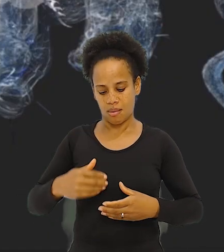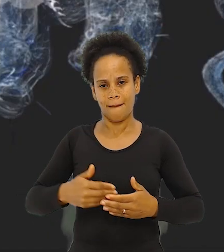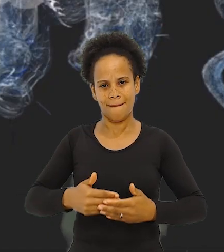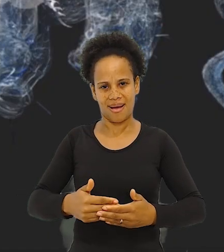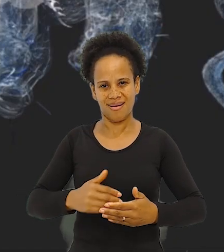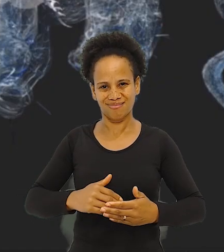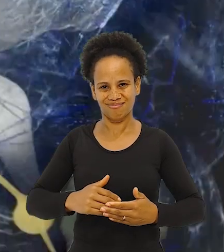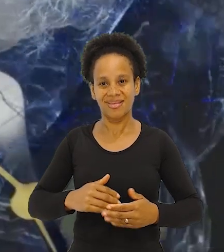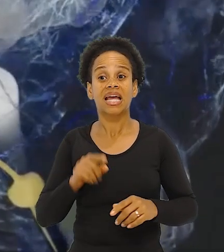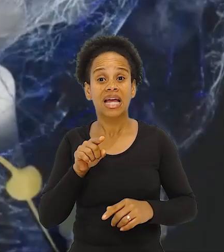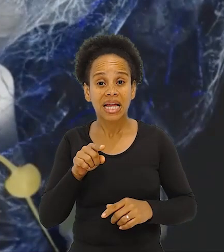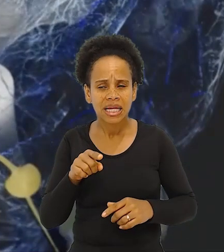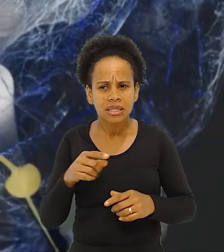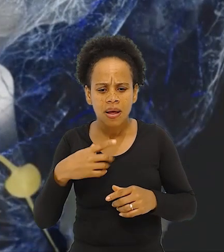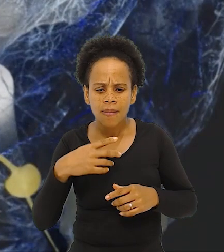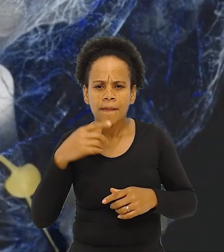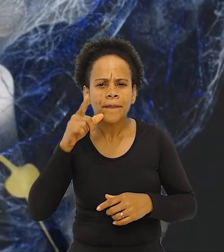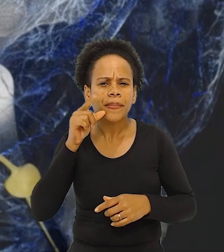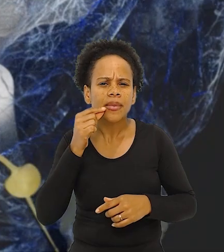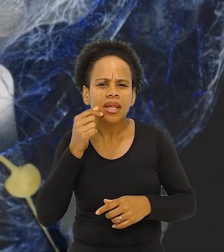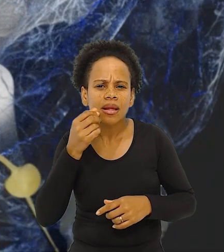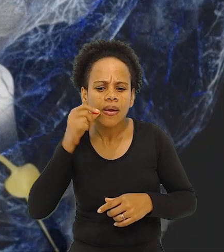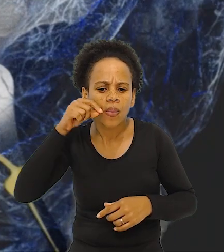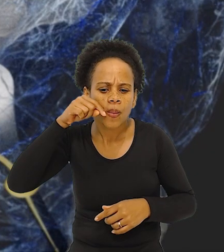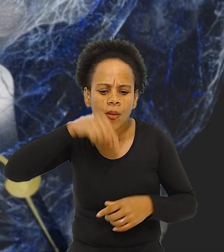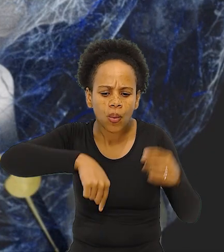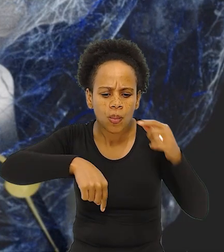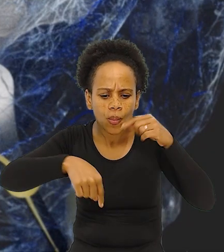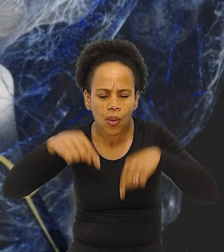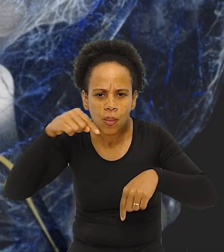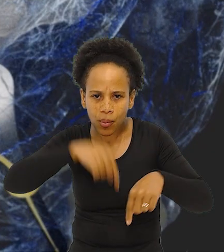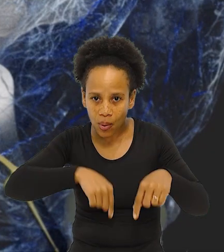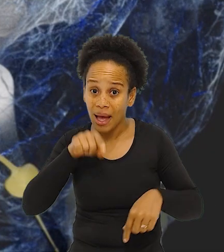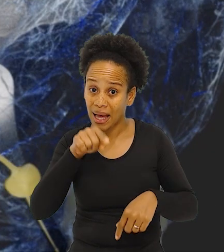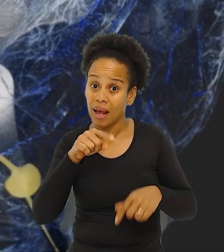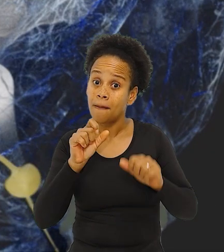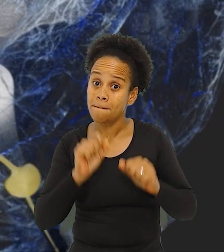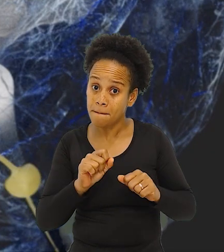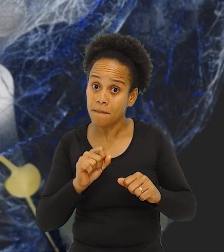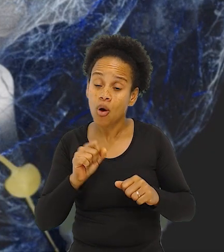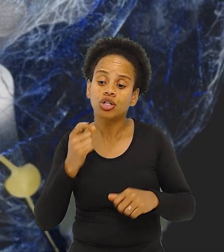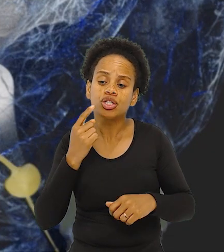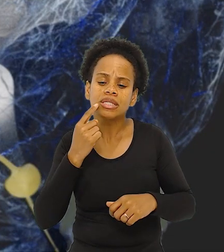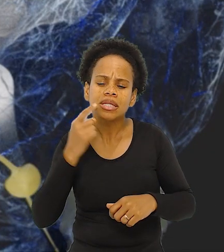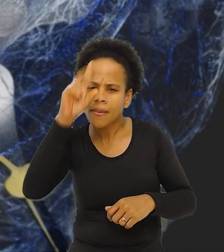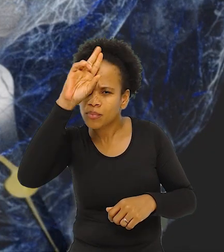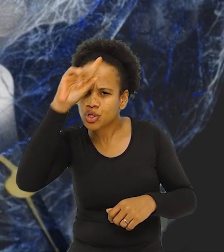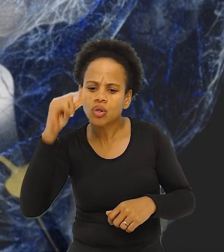se disseminarem para as glândulas salivares do inseto e poder serem injetadas com a saliva do